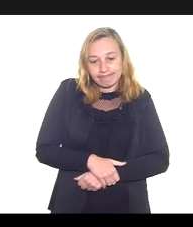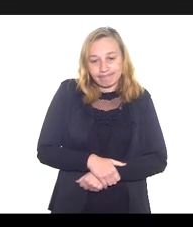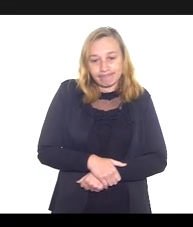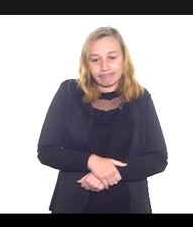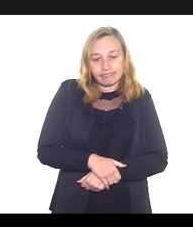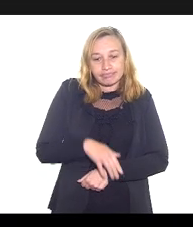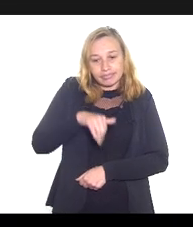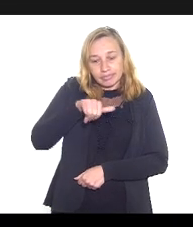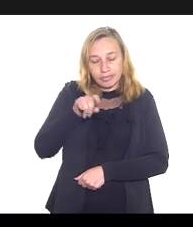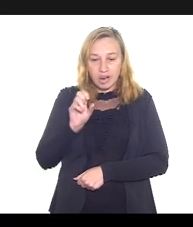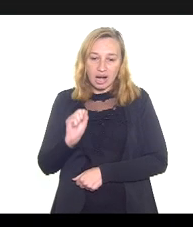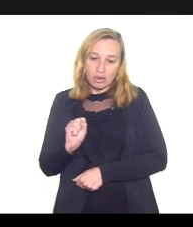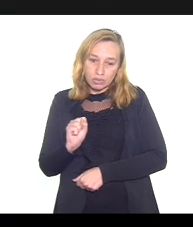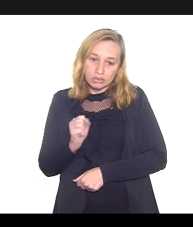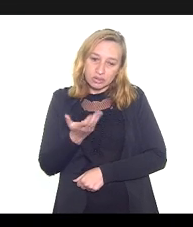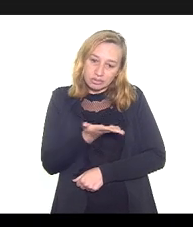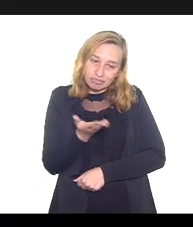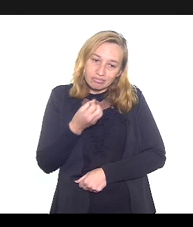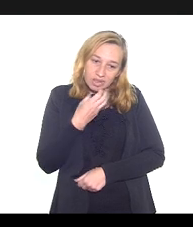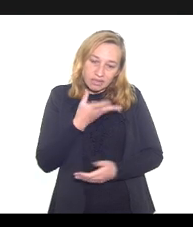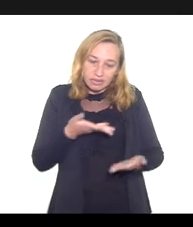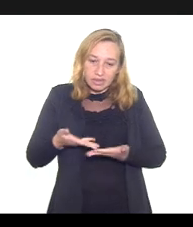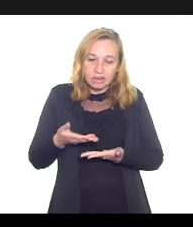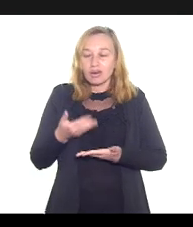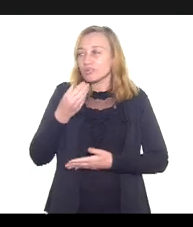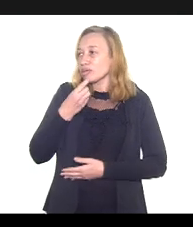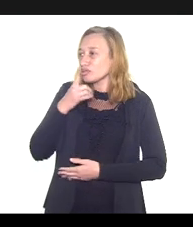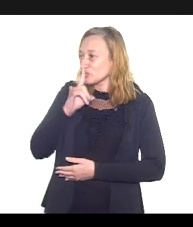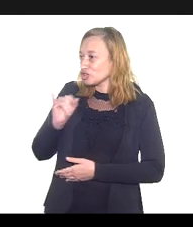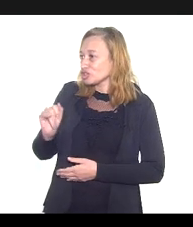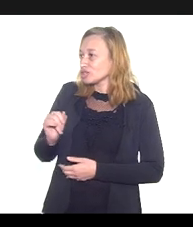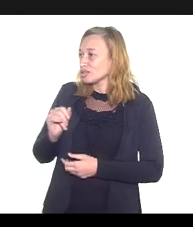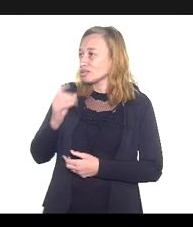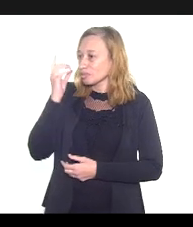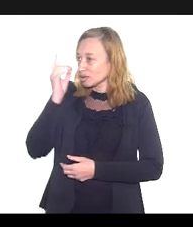Marcos, bem-vindo. Ok. Bom dia, deputado. Me ouve?